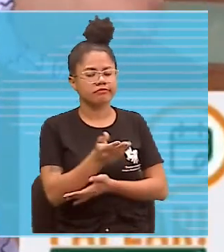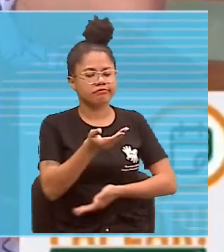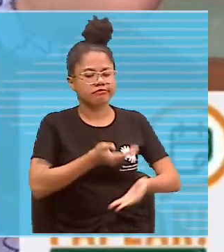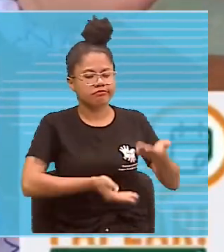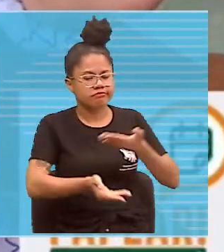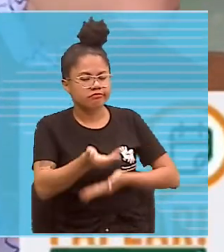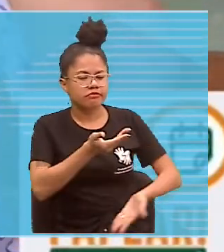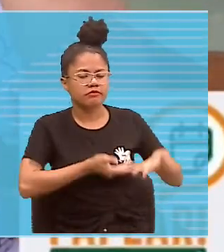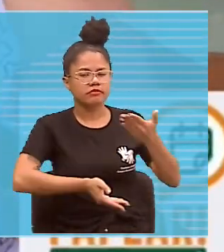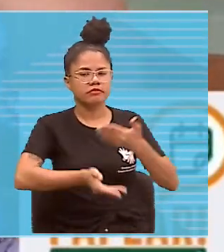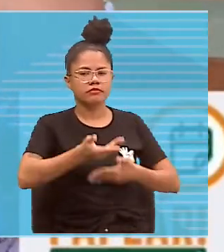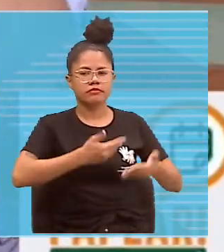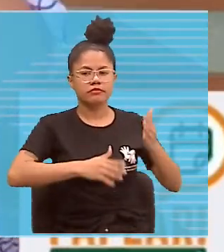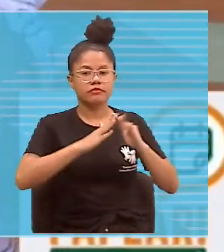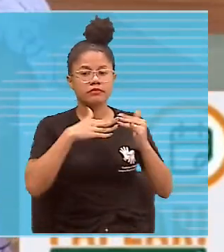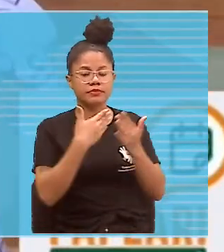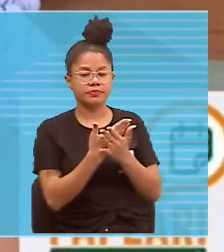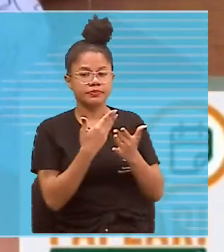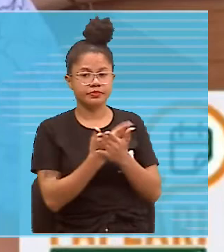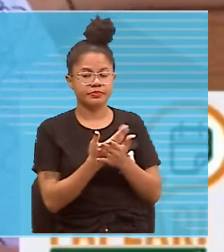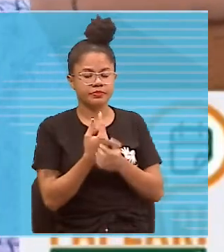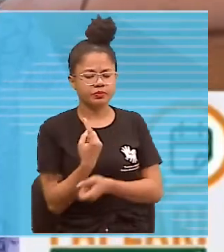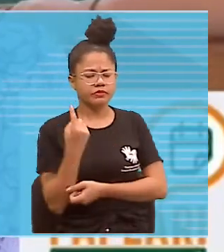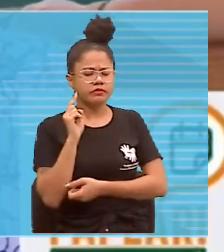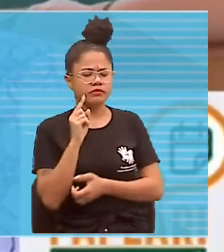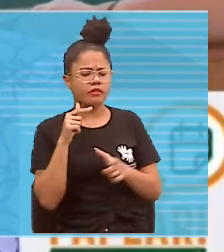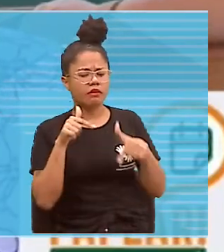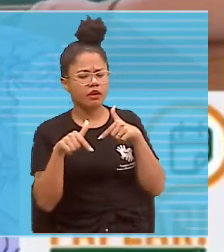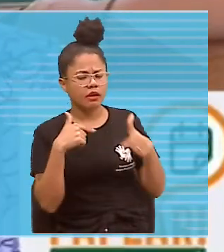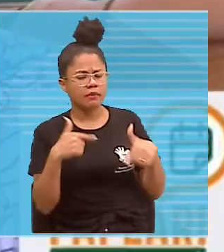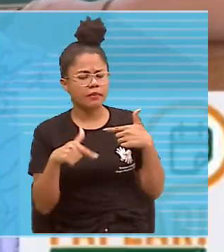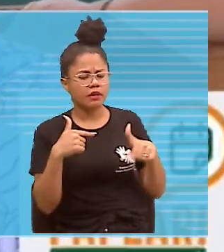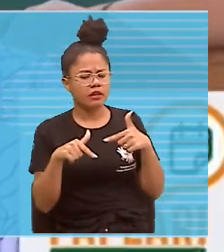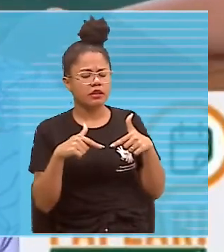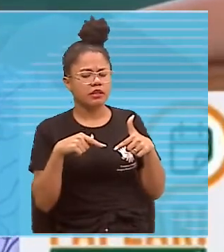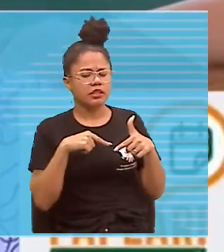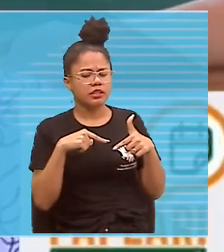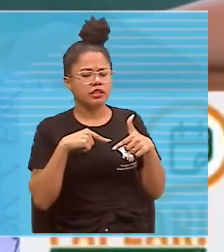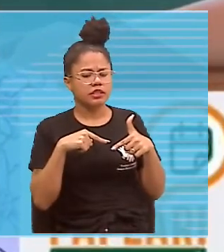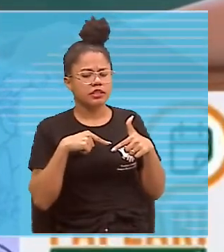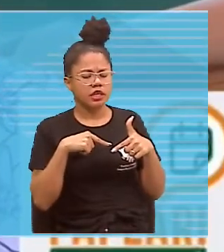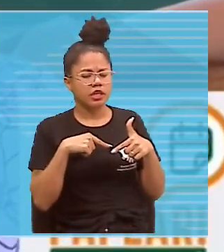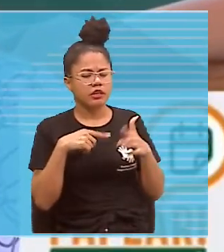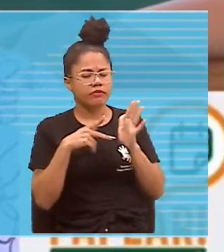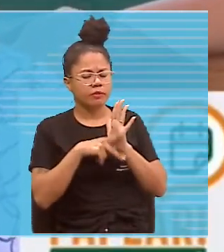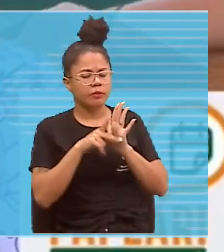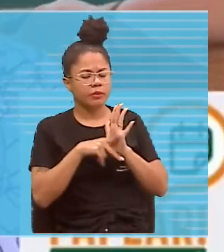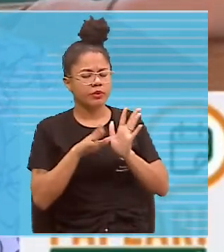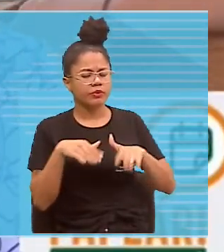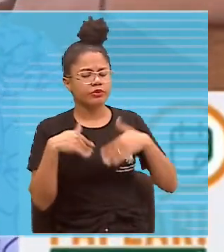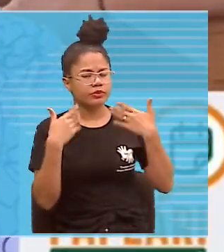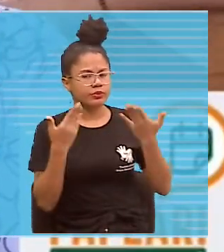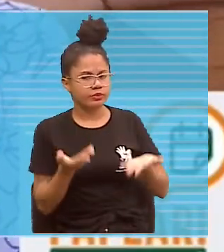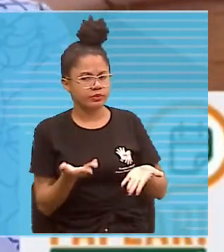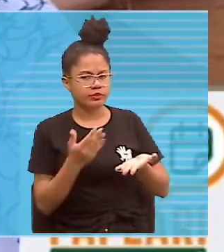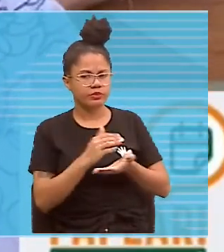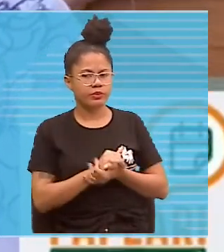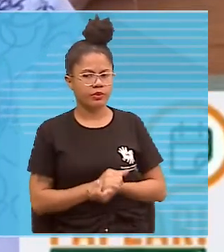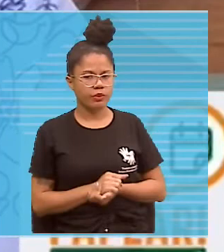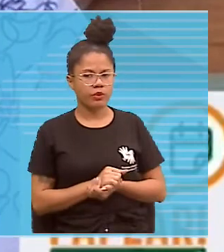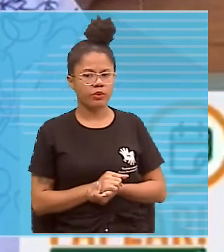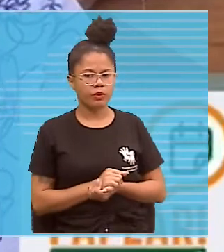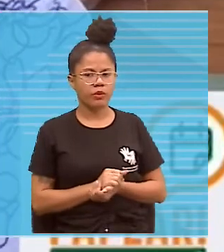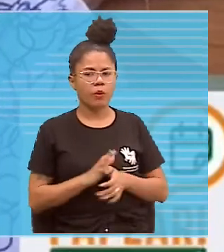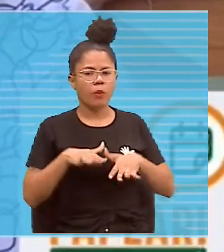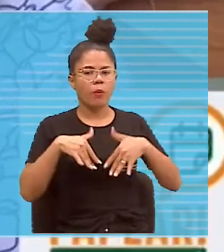do terceiro ano, foi um trabalho sobre as belezas do Brasil. E eles criaram vídeos, eles mostraram coisas